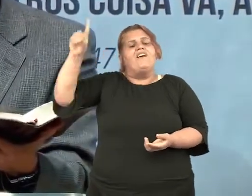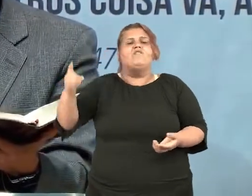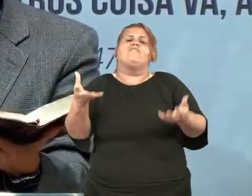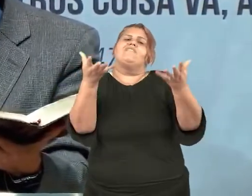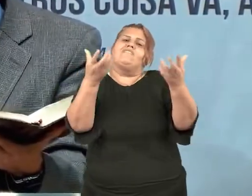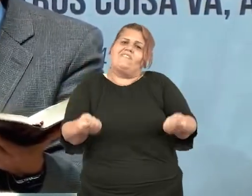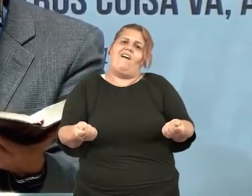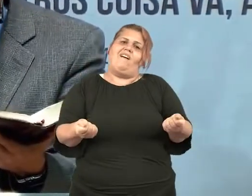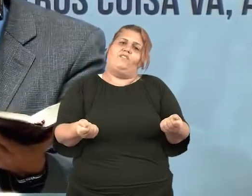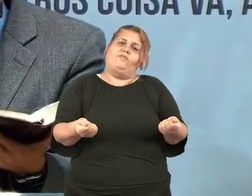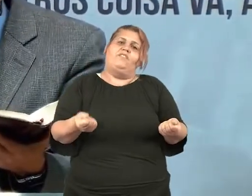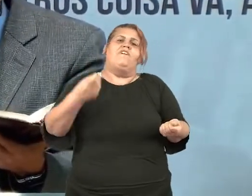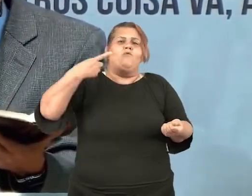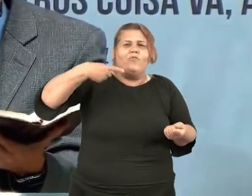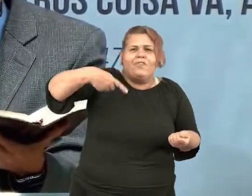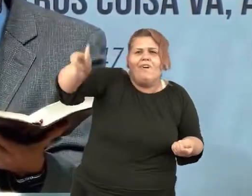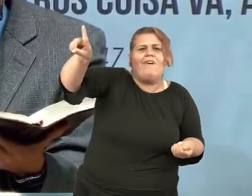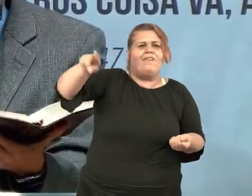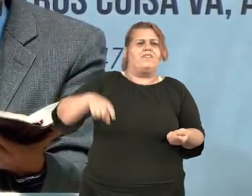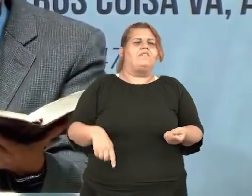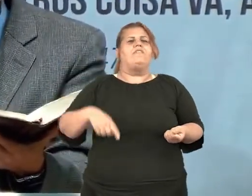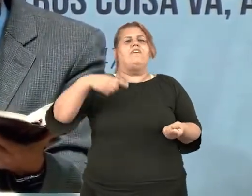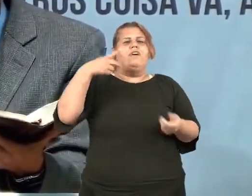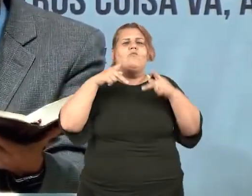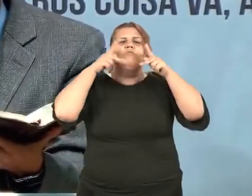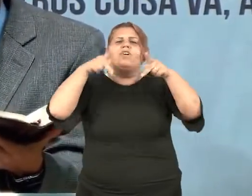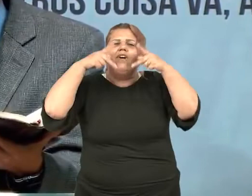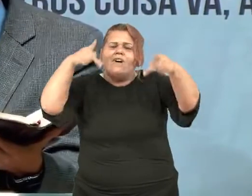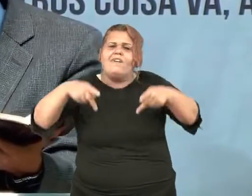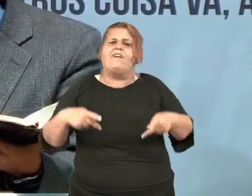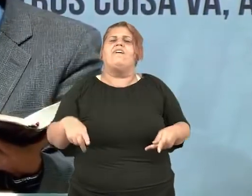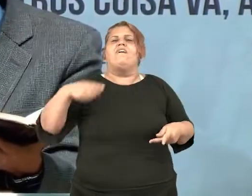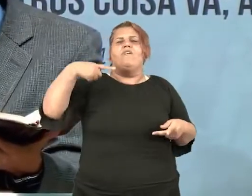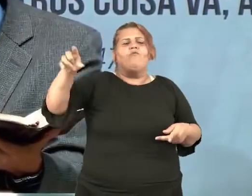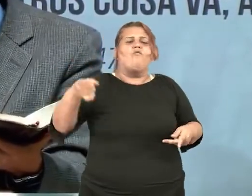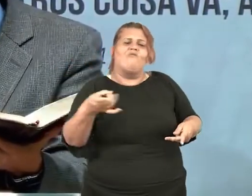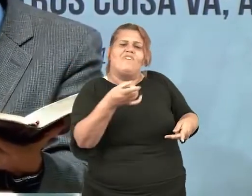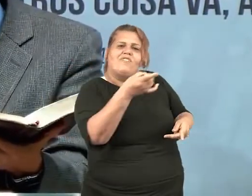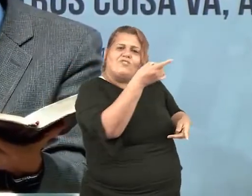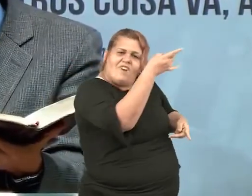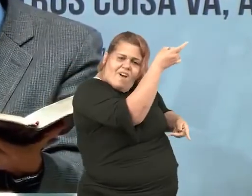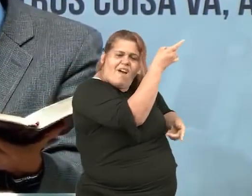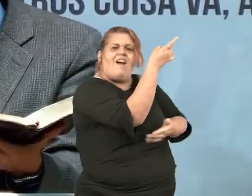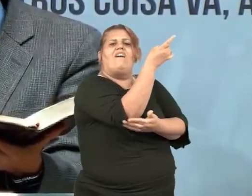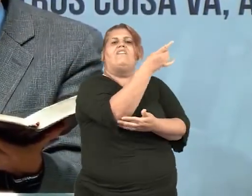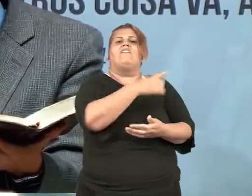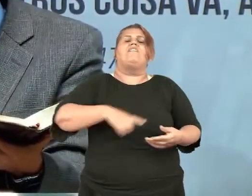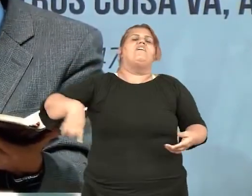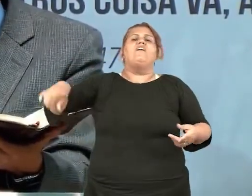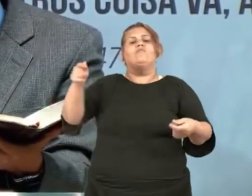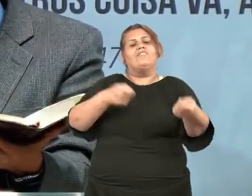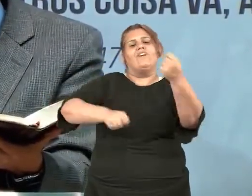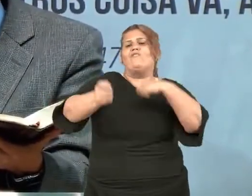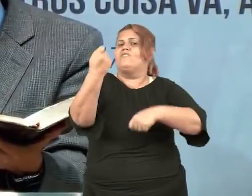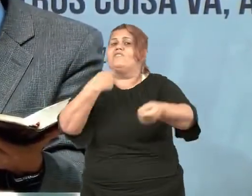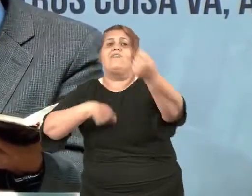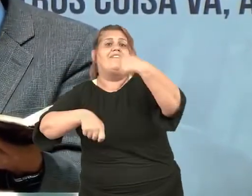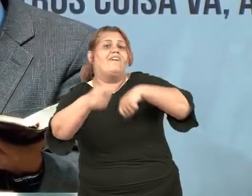permitir, eu irei, eu pregarei, eu viajarei, eu